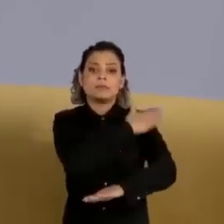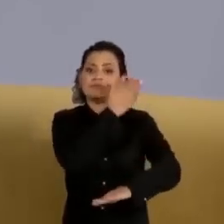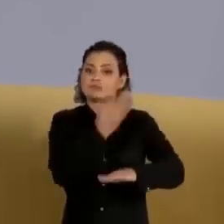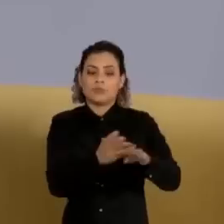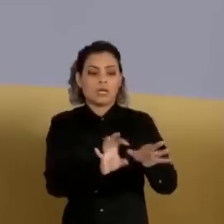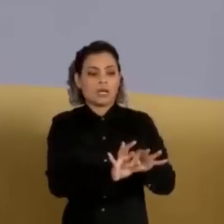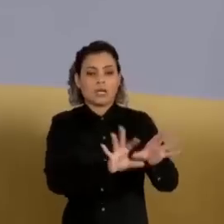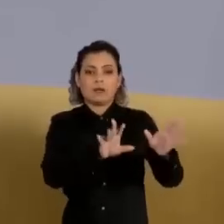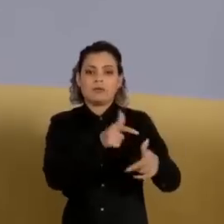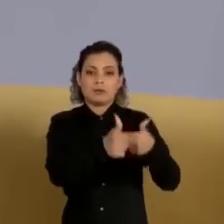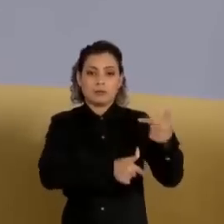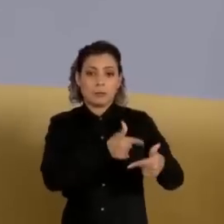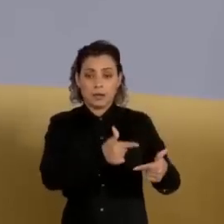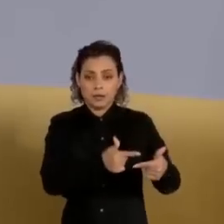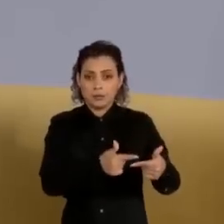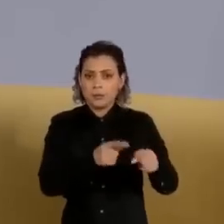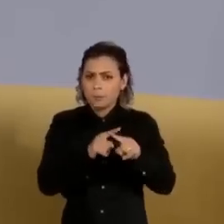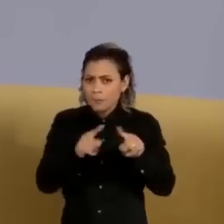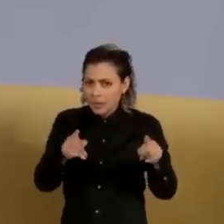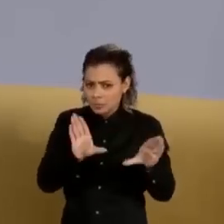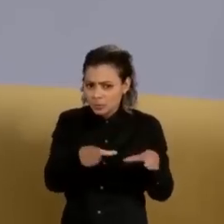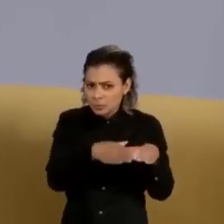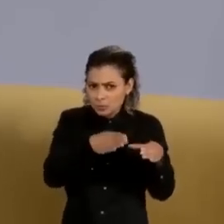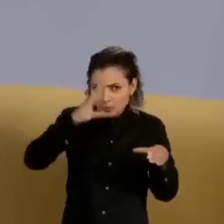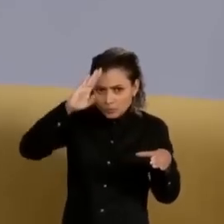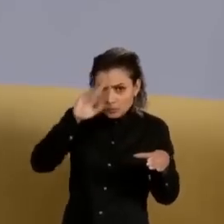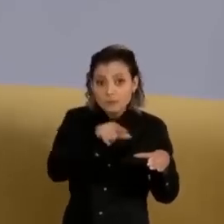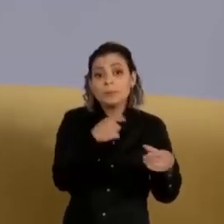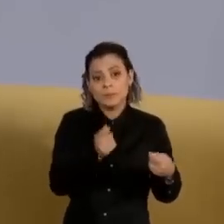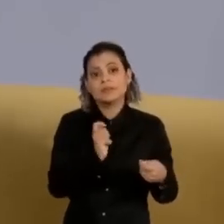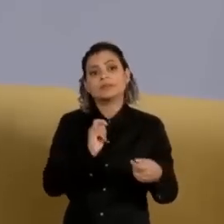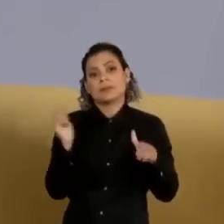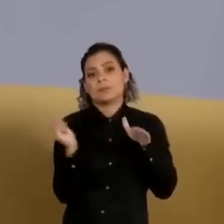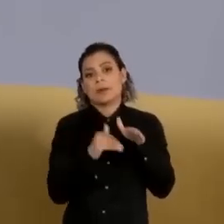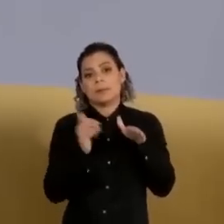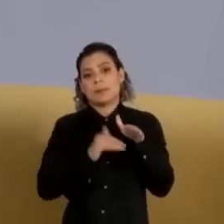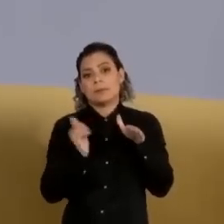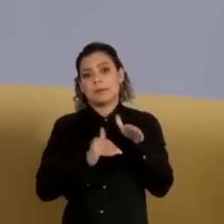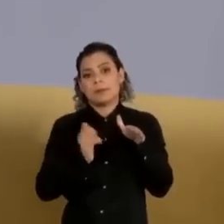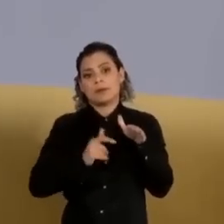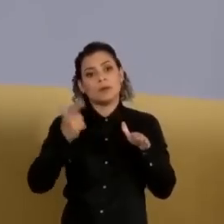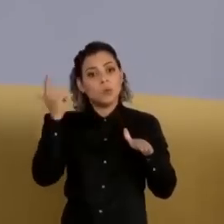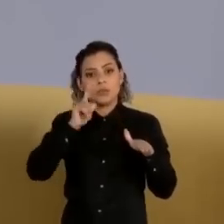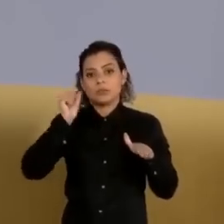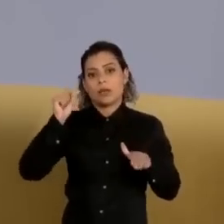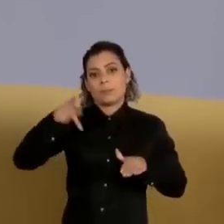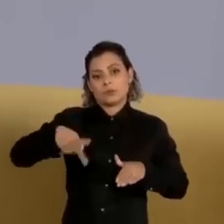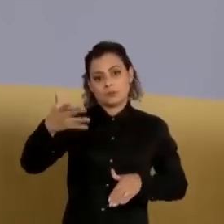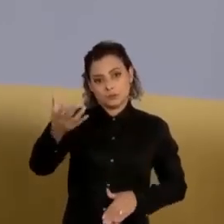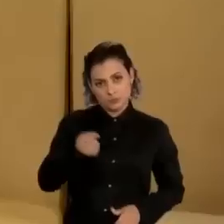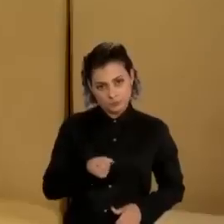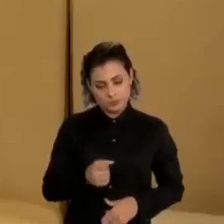disponíveis. Em contrapartida, a categoria terá que contribuir por mais tempo para ter direito à aposentadoria.